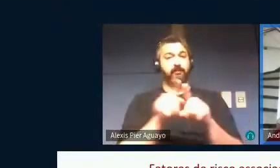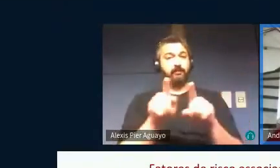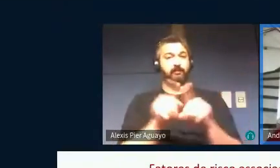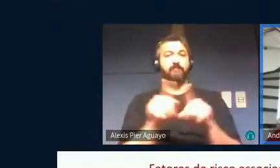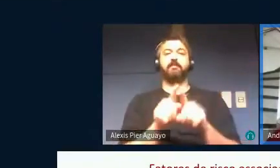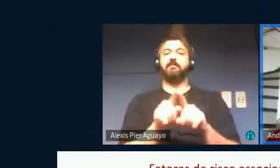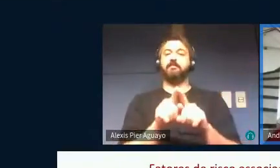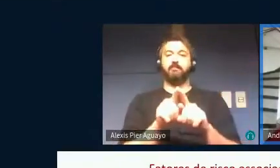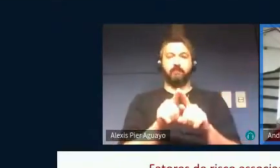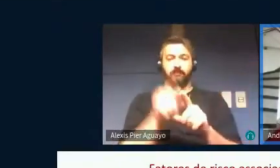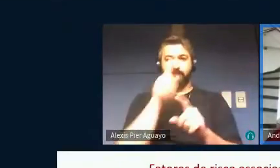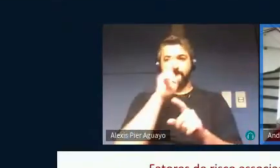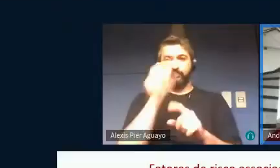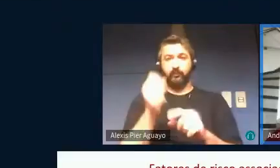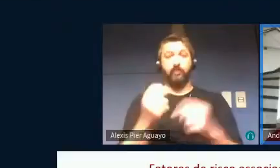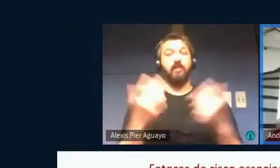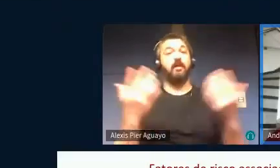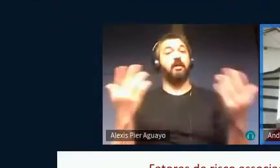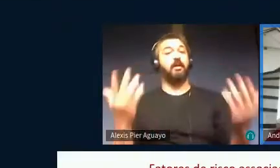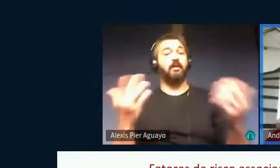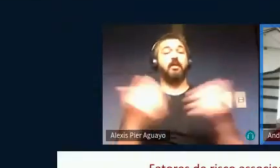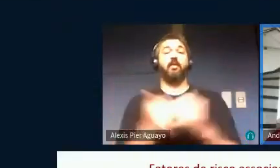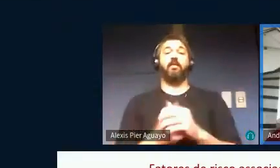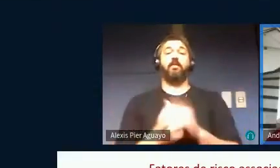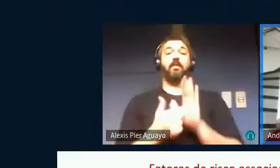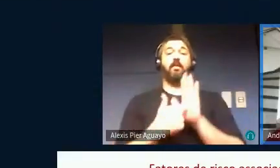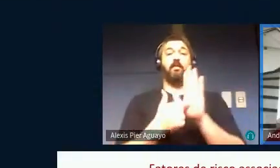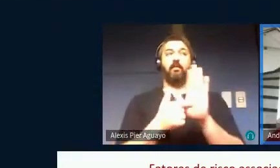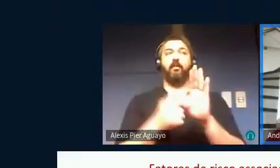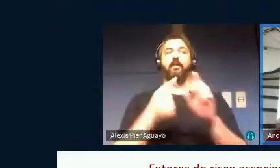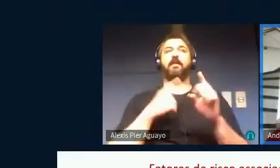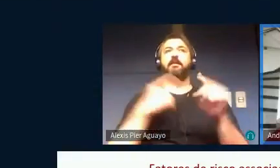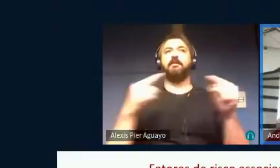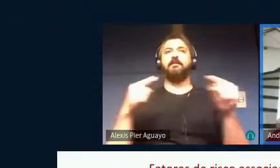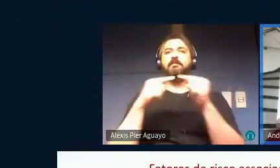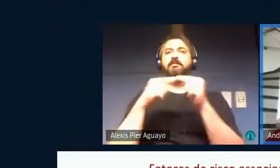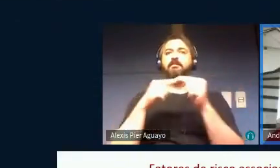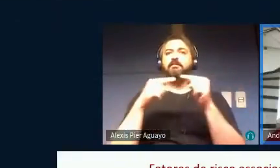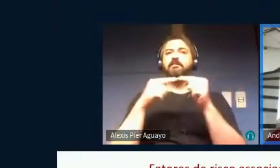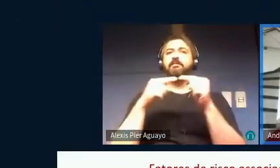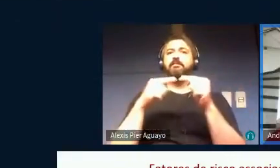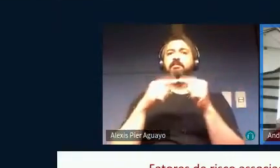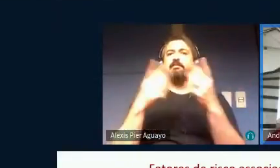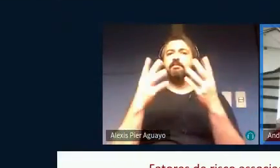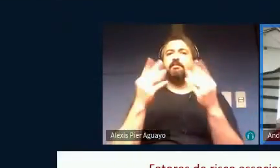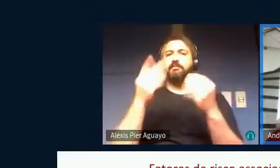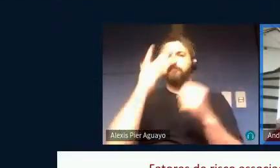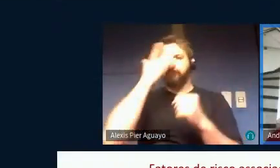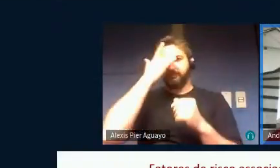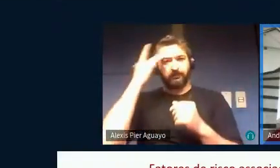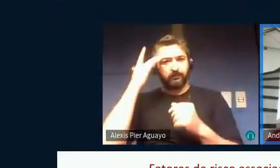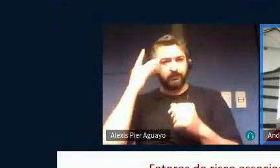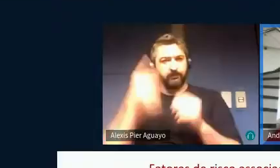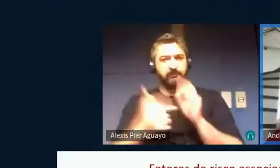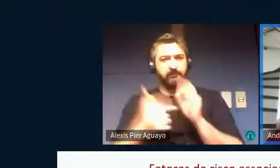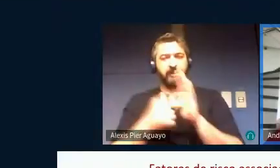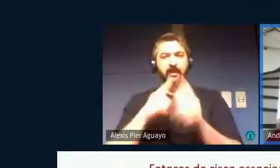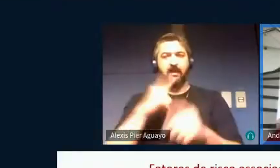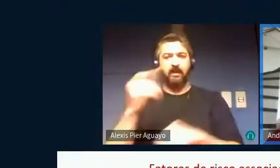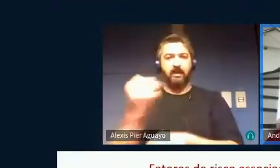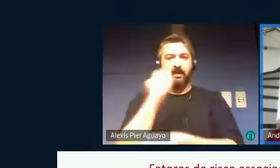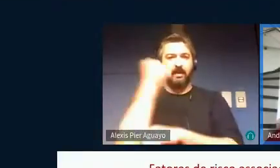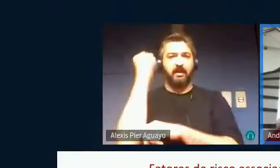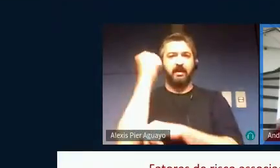dos indivíduos. Então, isso nos mostra uma associação muito intensa entre indivíduos que manifestam uma forma grave de